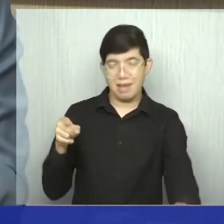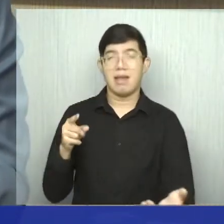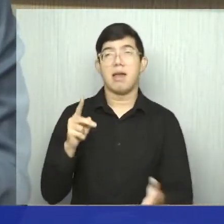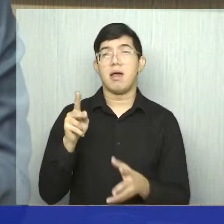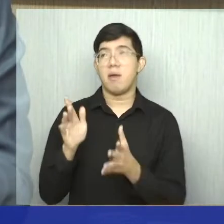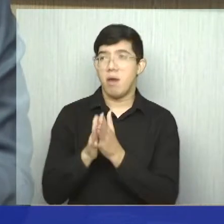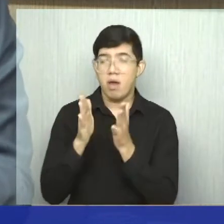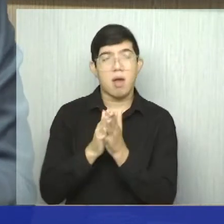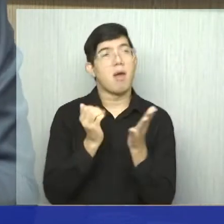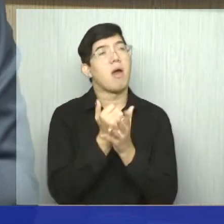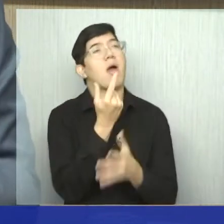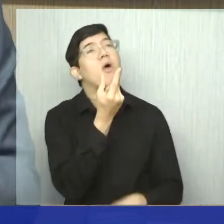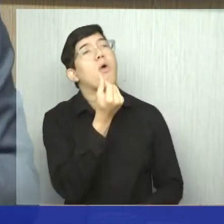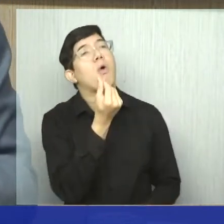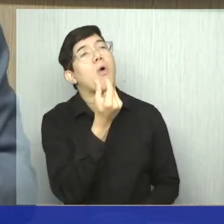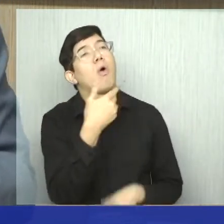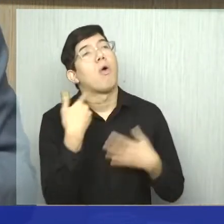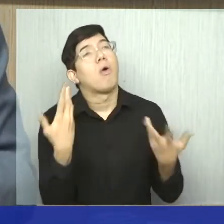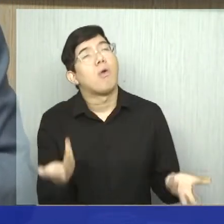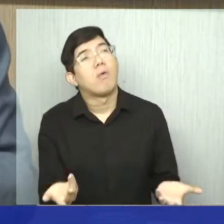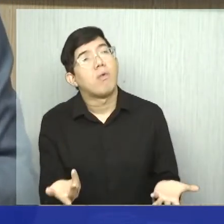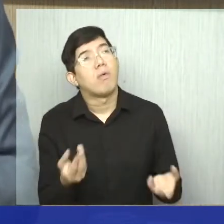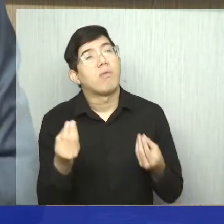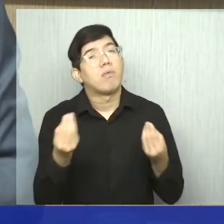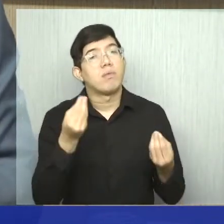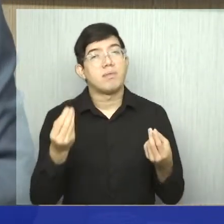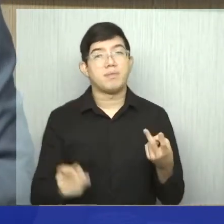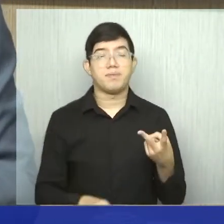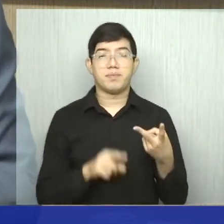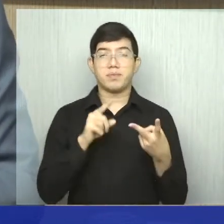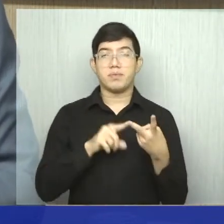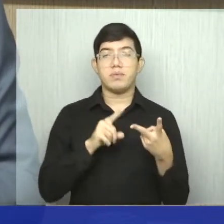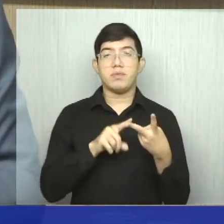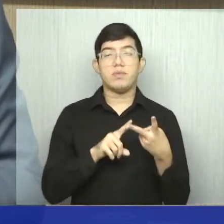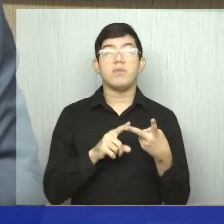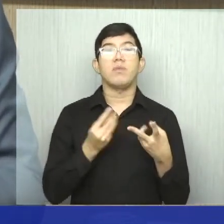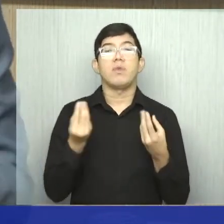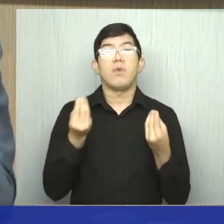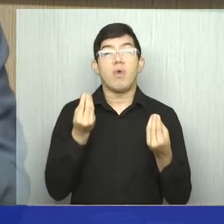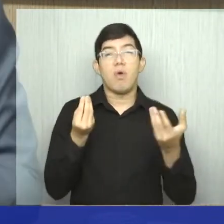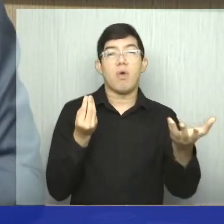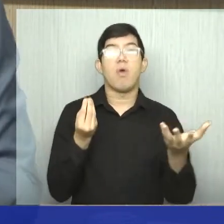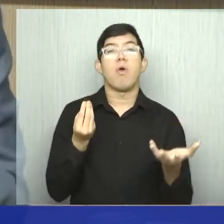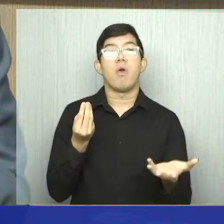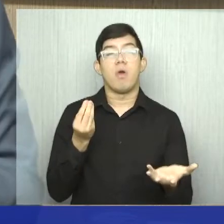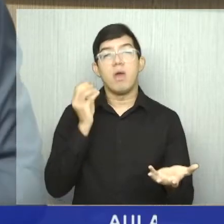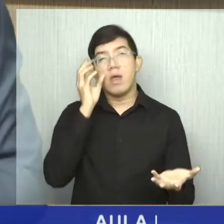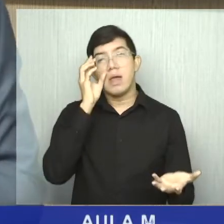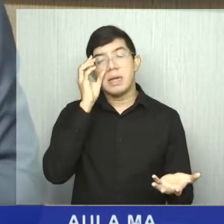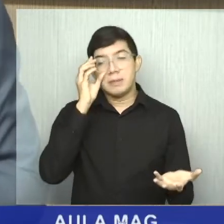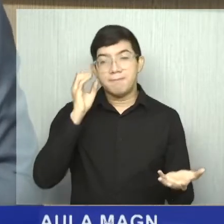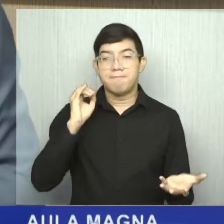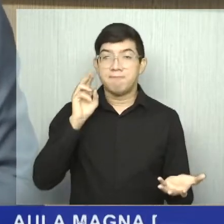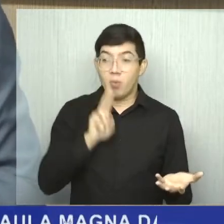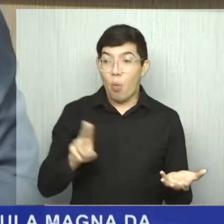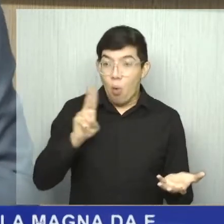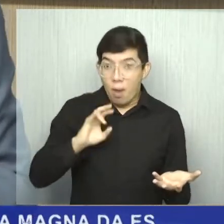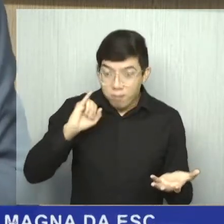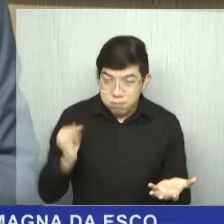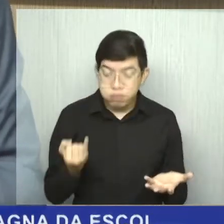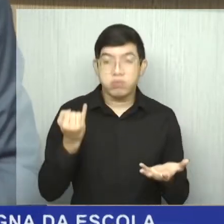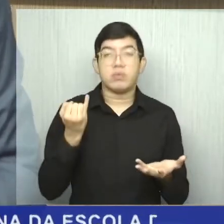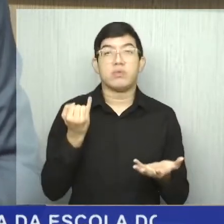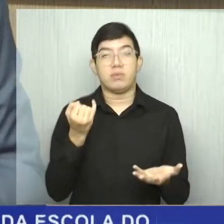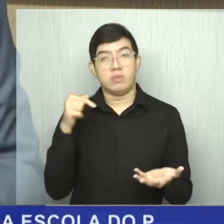difícil. A segunda é a quem aproveita comunitariamente o meu ato de consumo. Vamos começar a perguntar isso no supermercado, aqui em